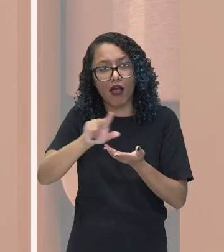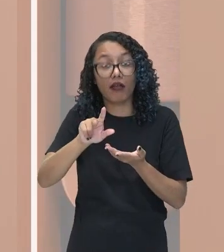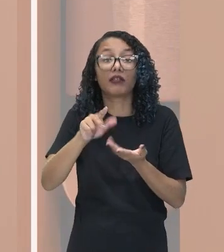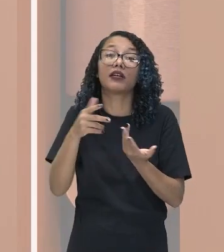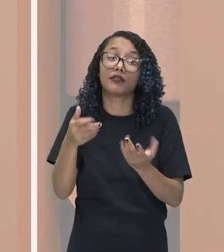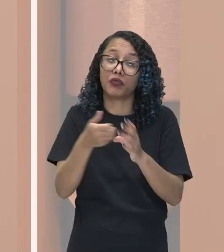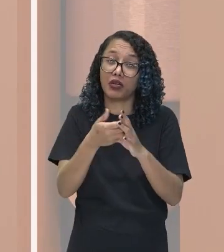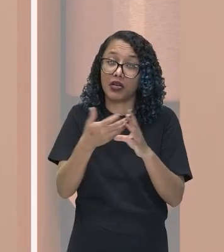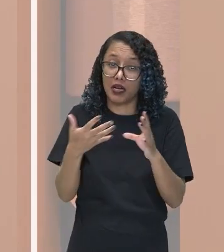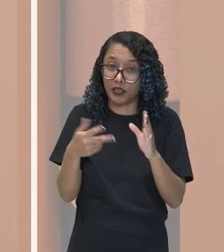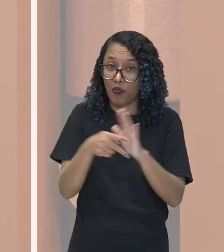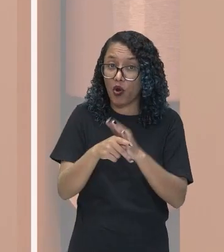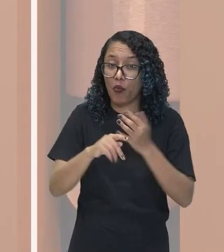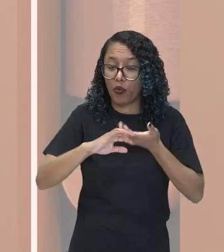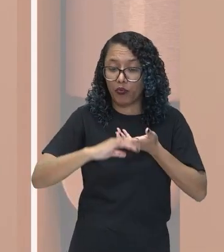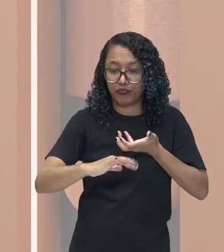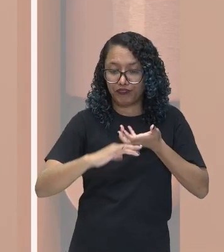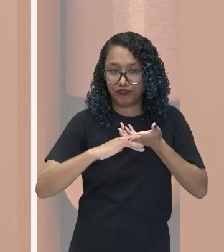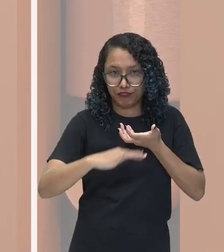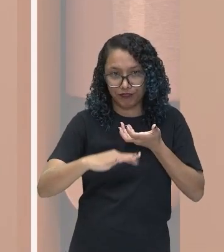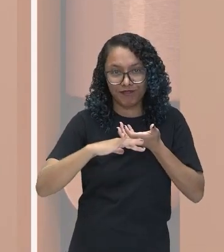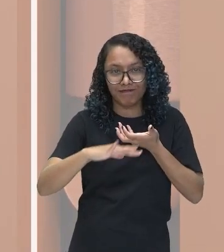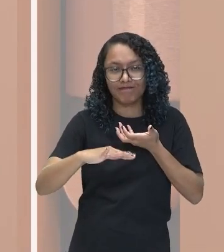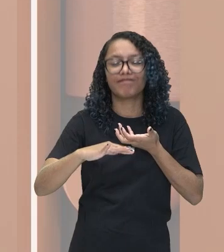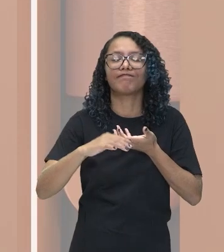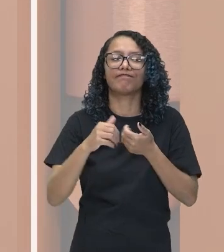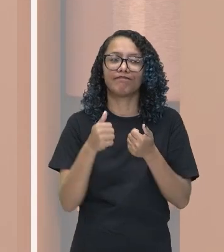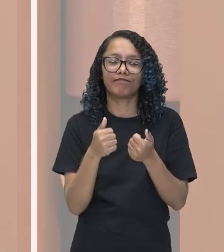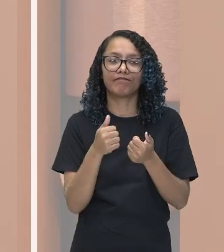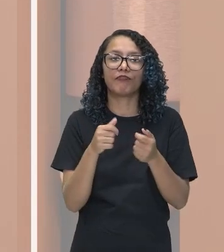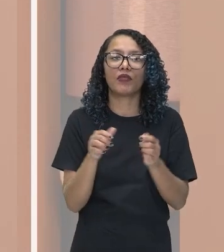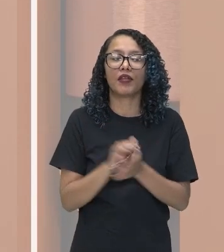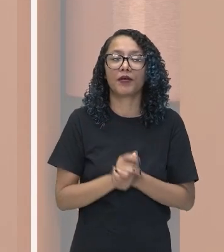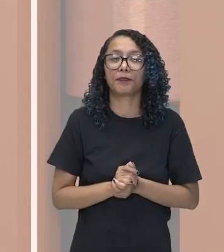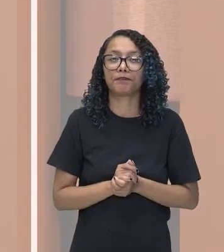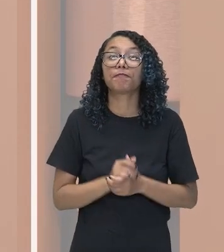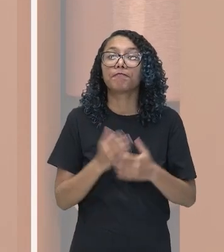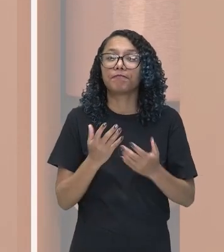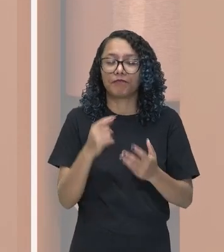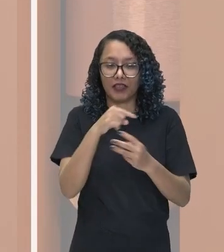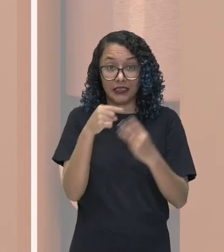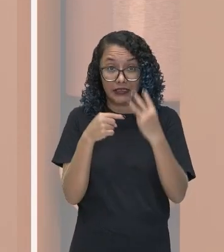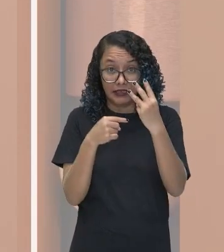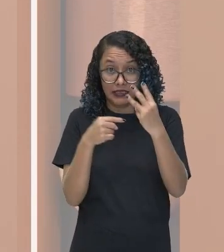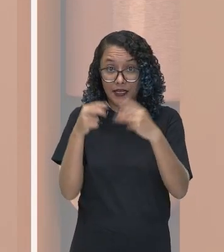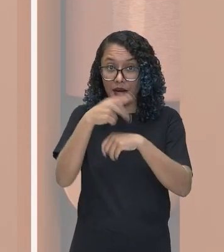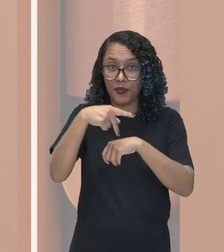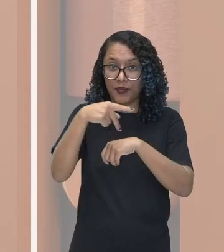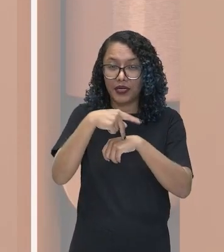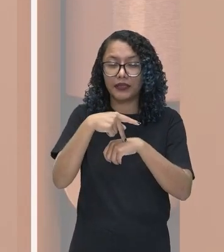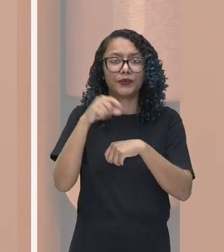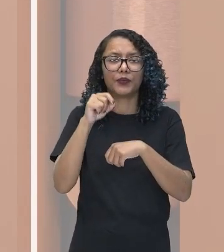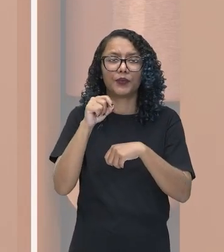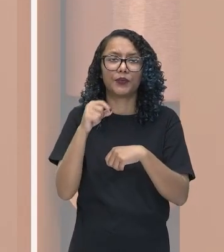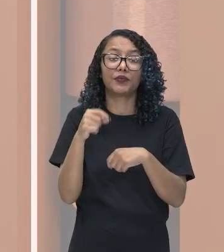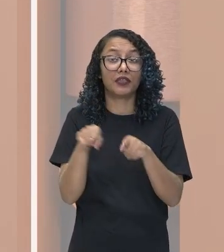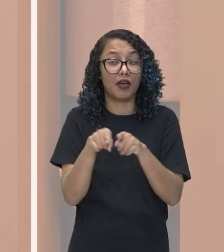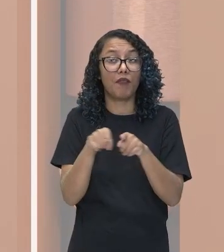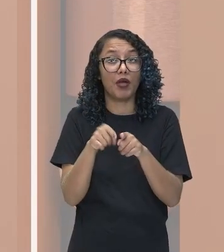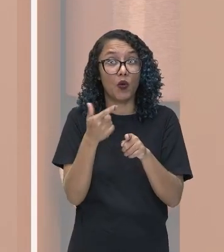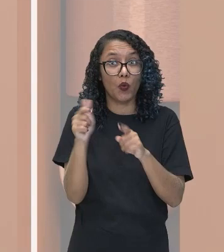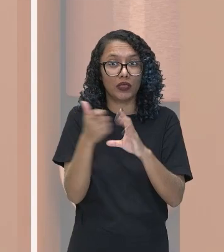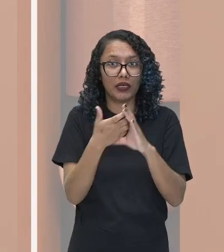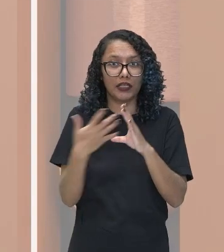característica aí do Pampa. Os países platinos, eles também têm uma característica em